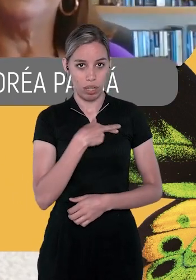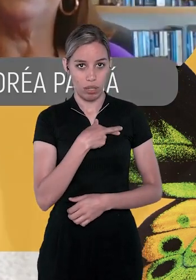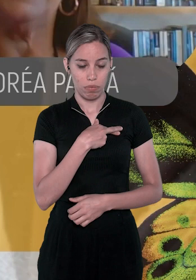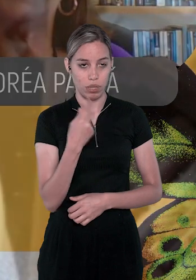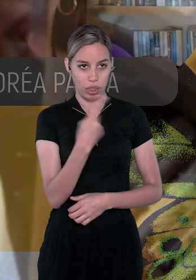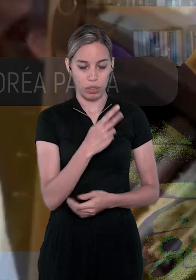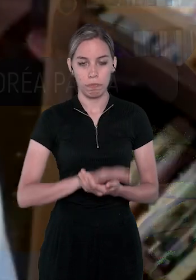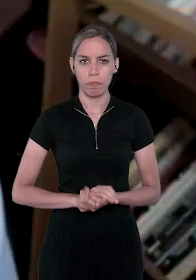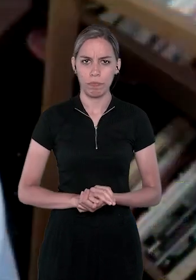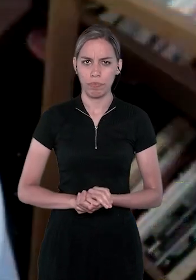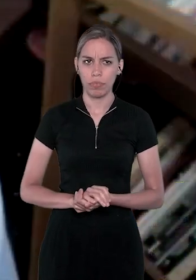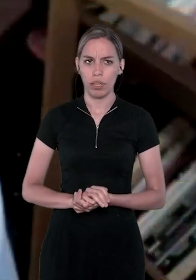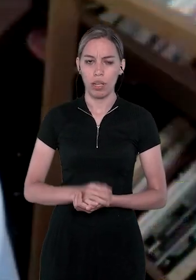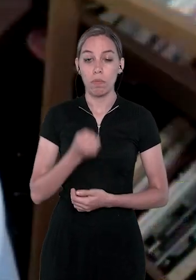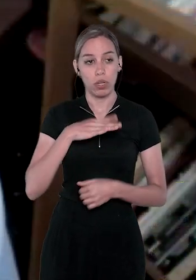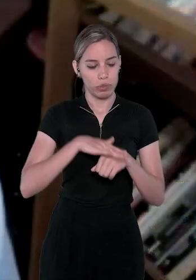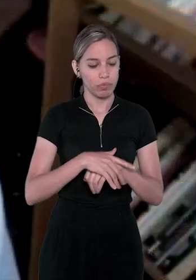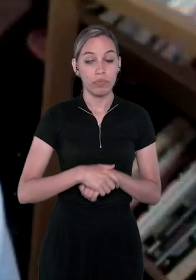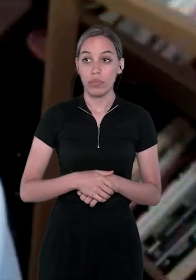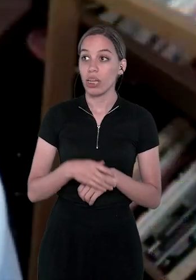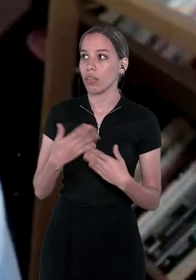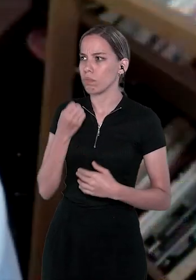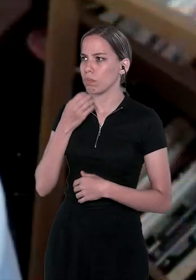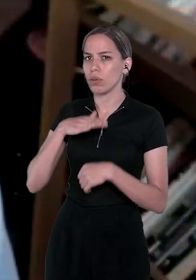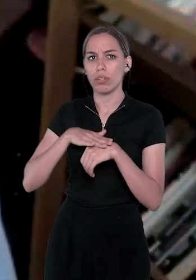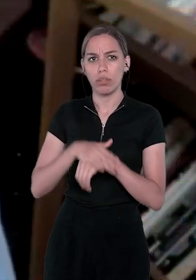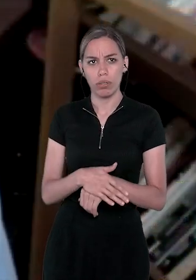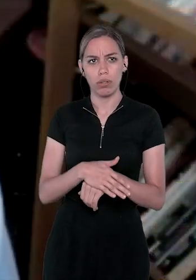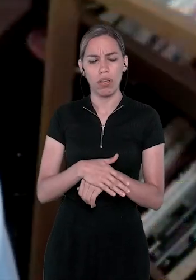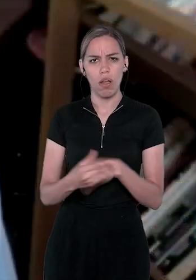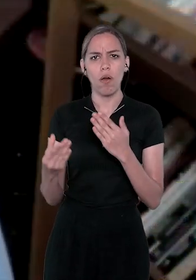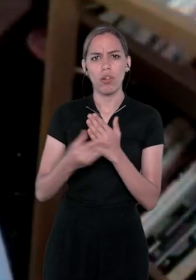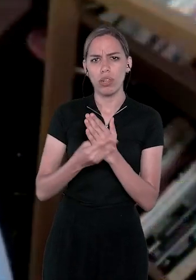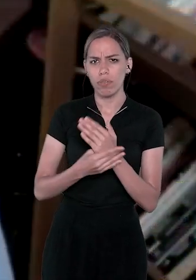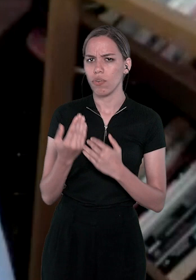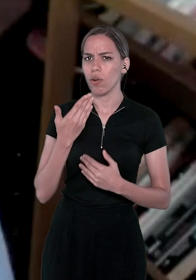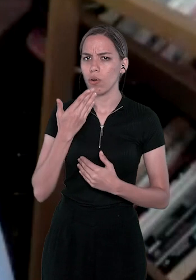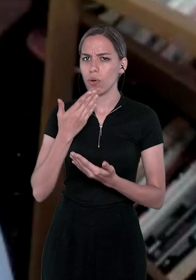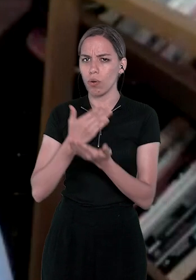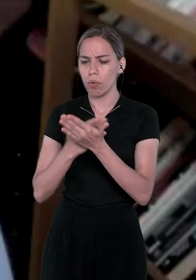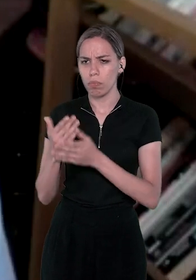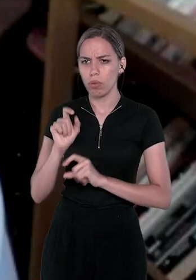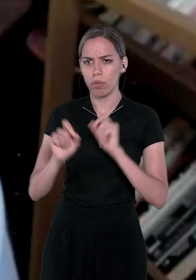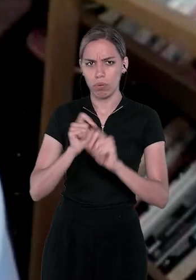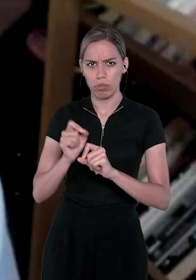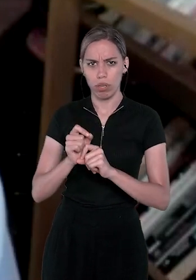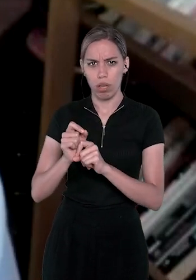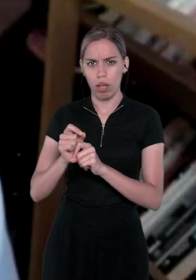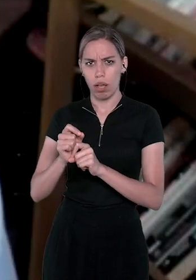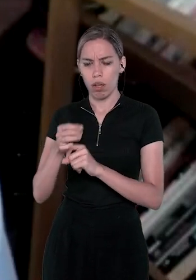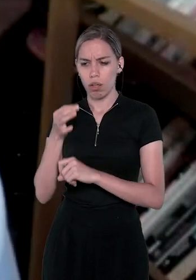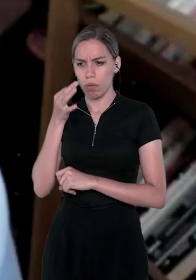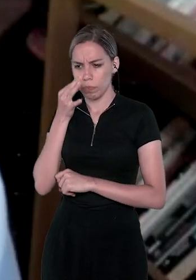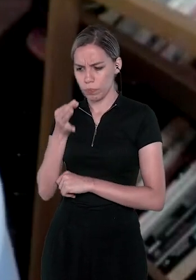na verdade, Afonso, Andréia, o livro começou com a observação de uma adolescente muito